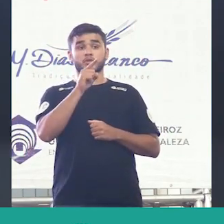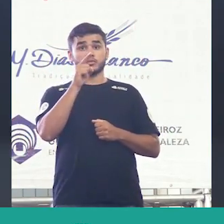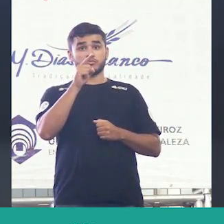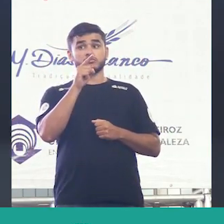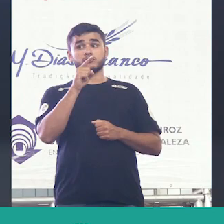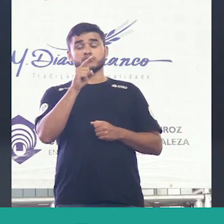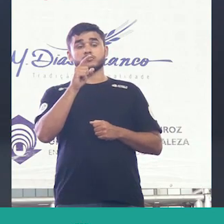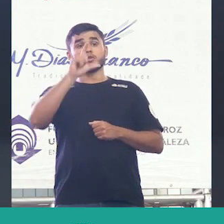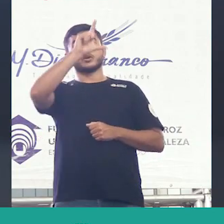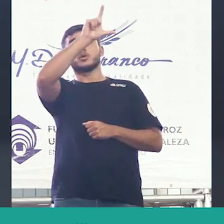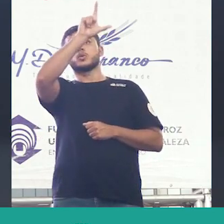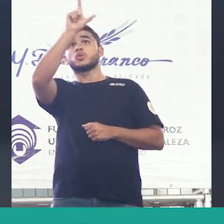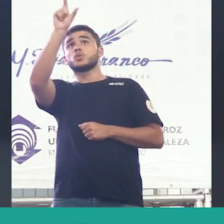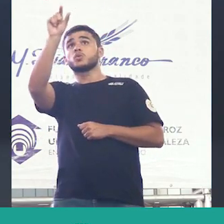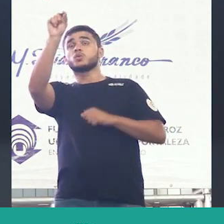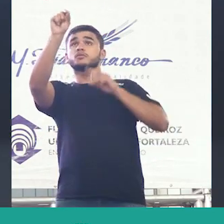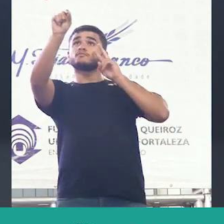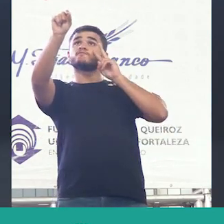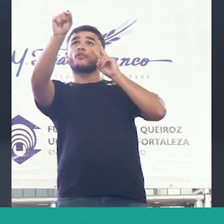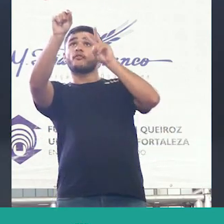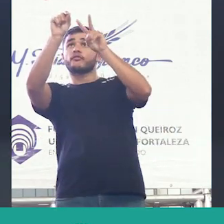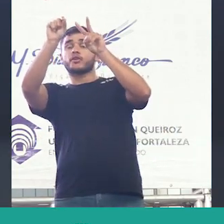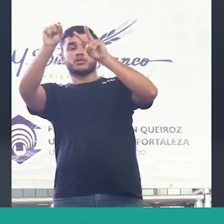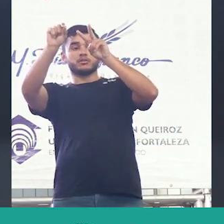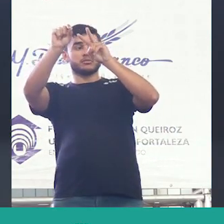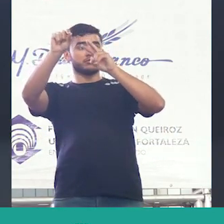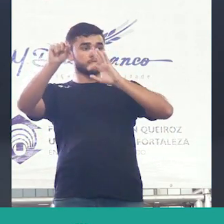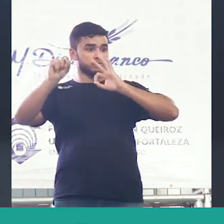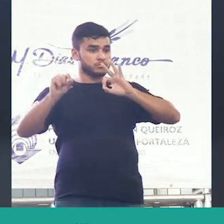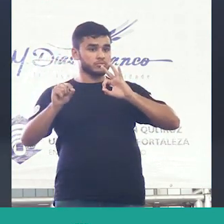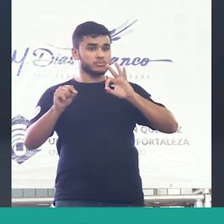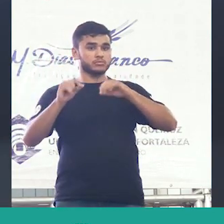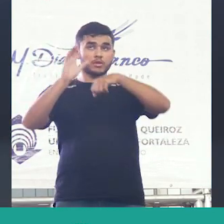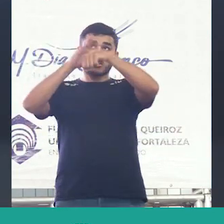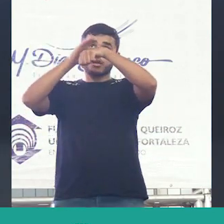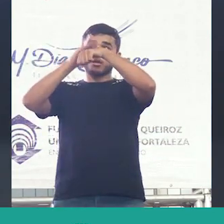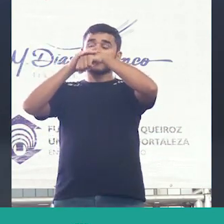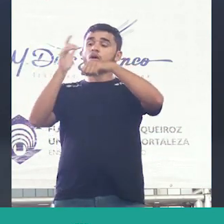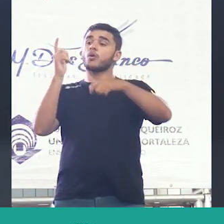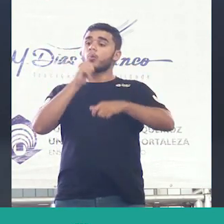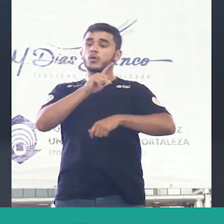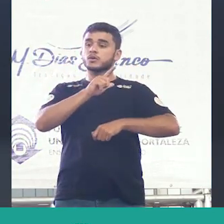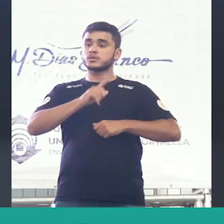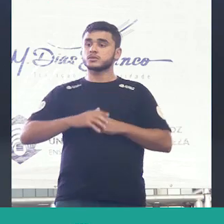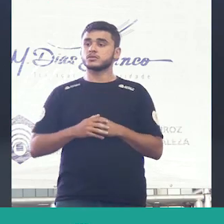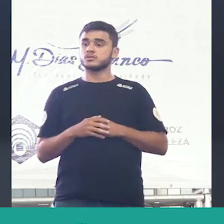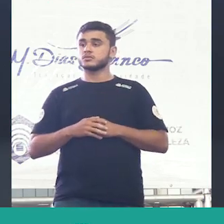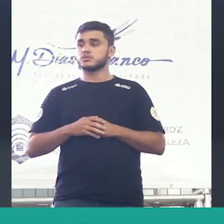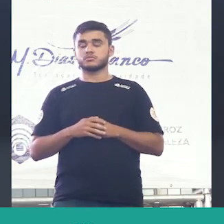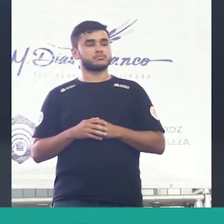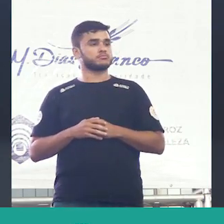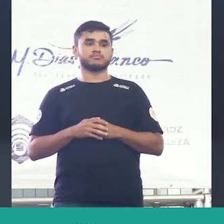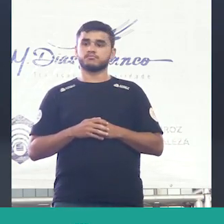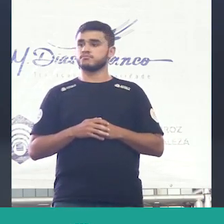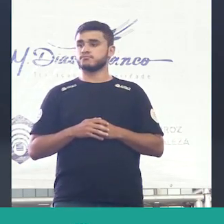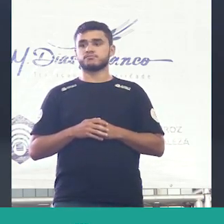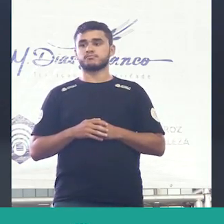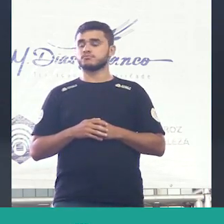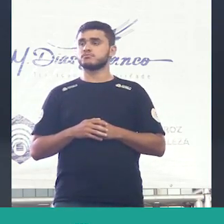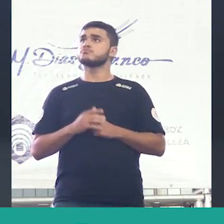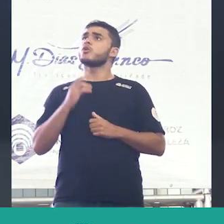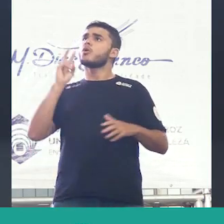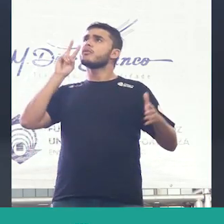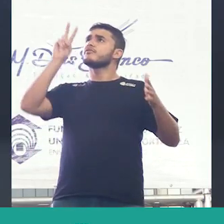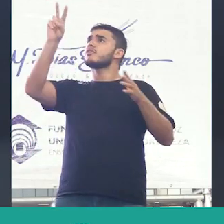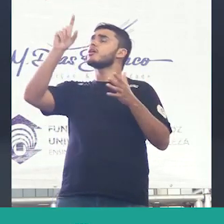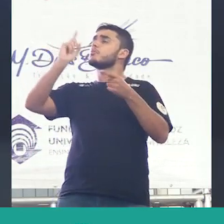Quando você olha para a lua e você vê a lua tem luz própria? Falem. Não. Por que